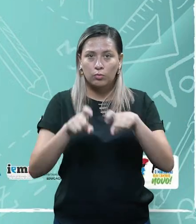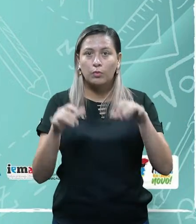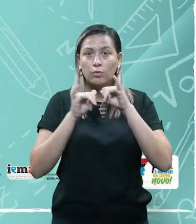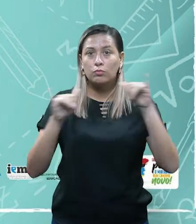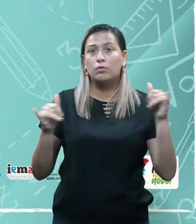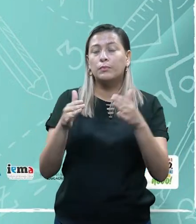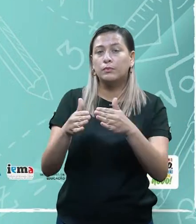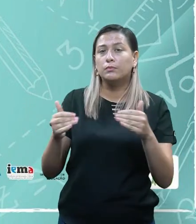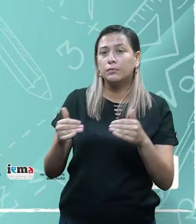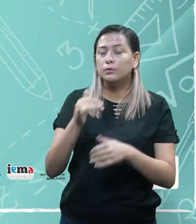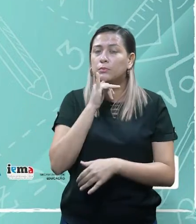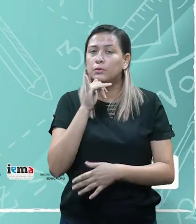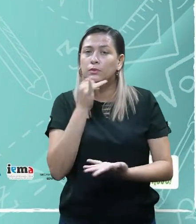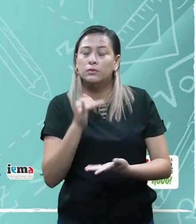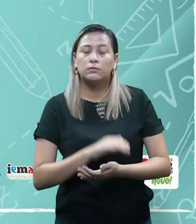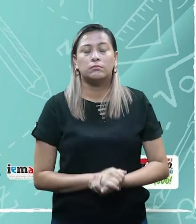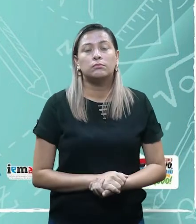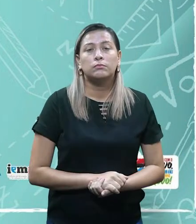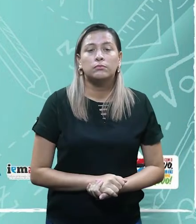exemplo, clique